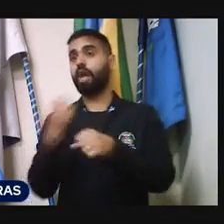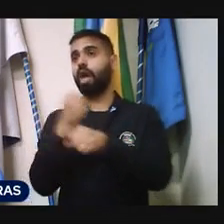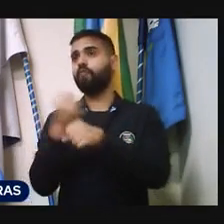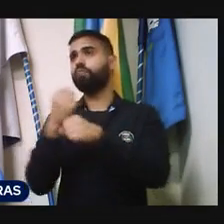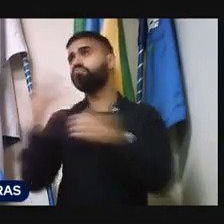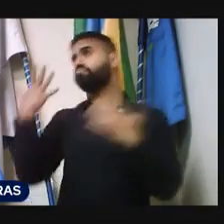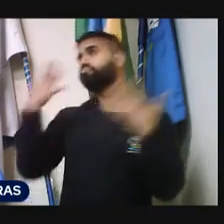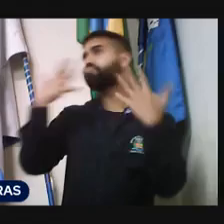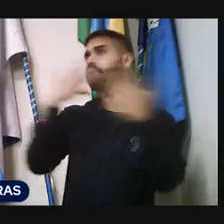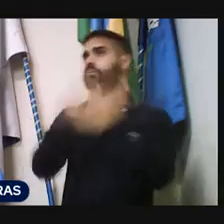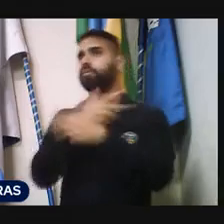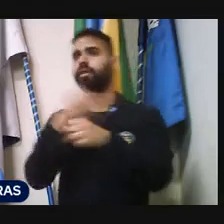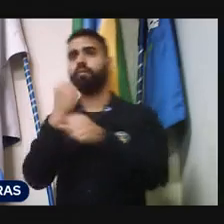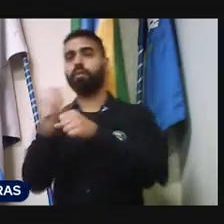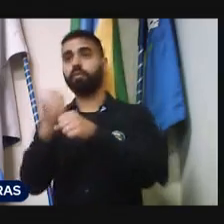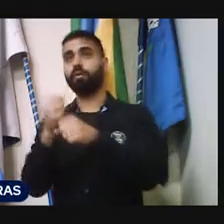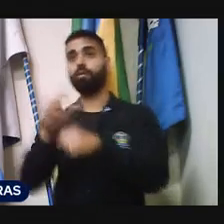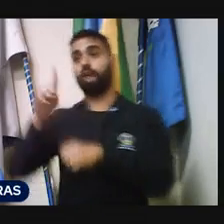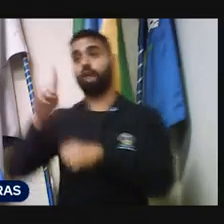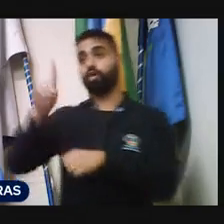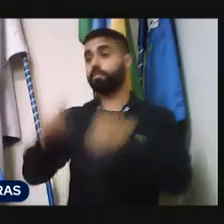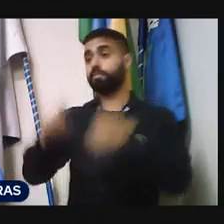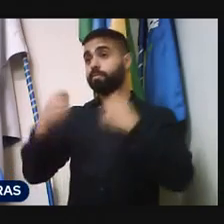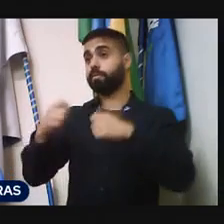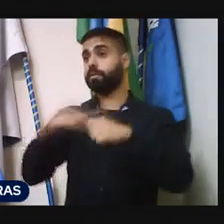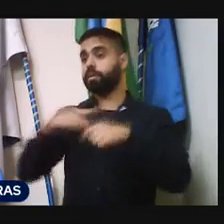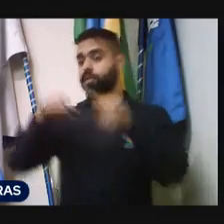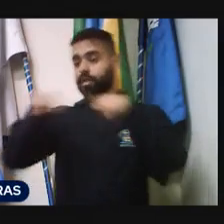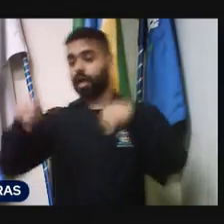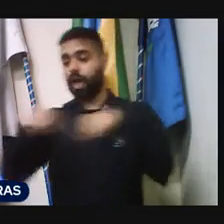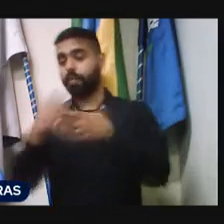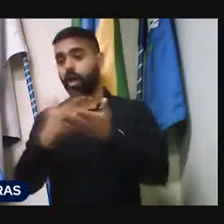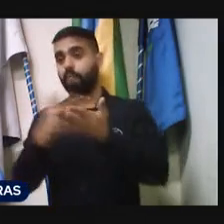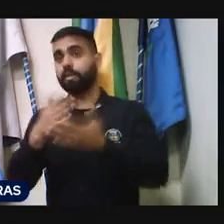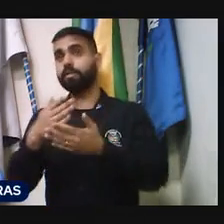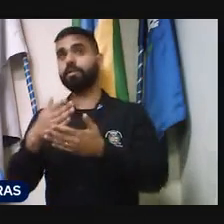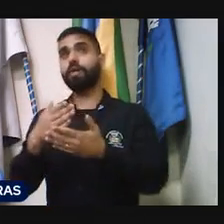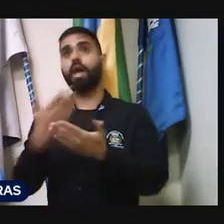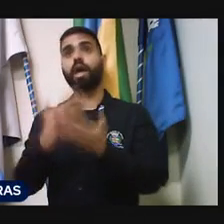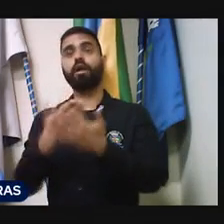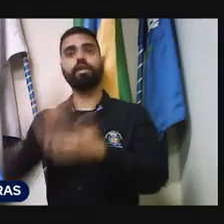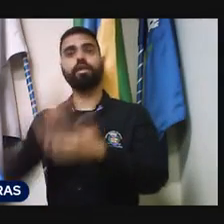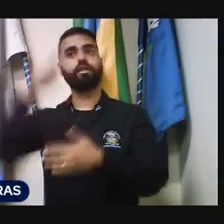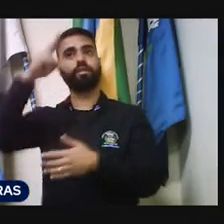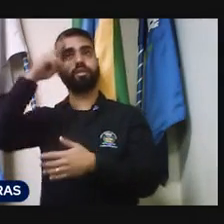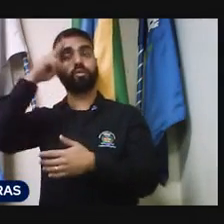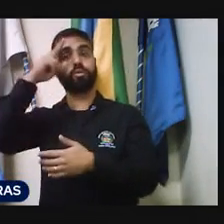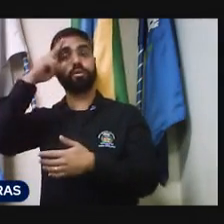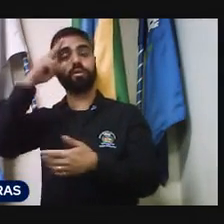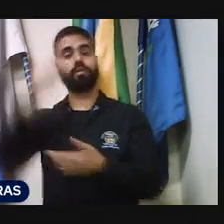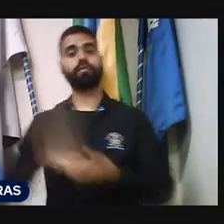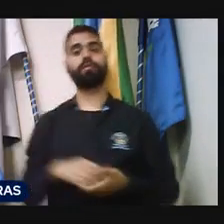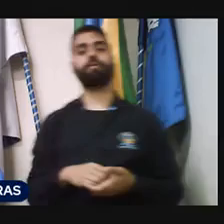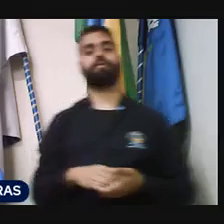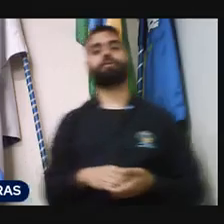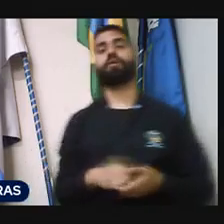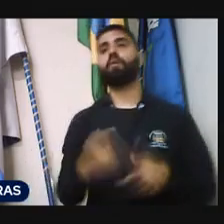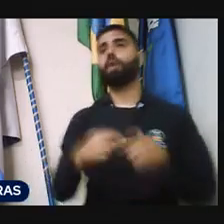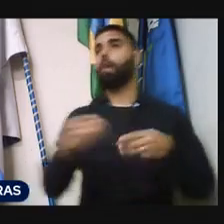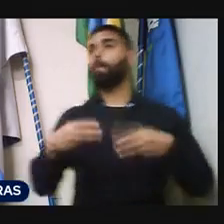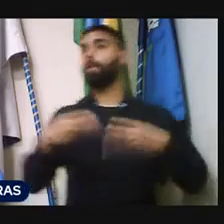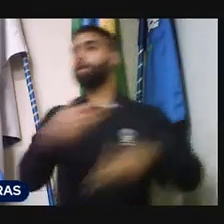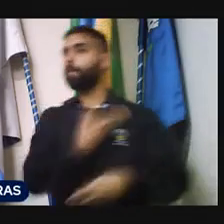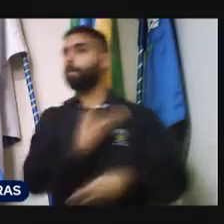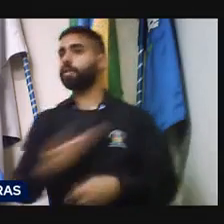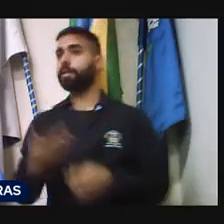Linda a reforma foi bem feita e diretora preciso quem está das caixas d'água para começar uma segunda-feira se for que agora o Ministério Público